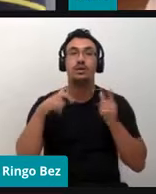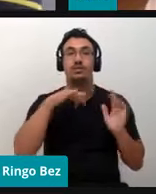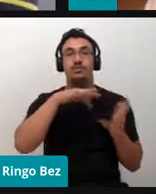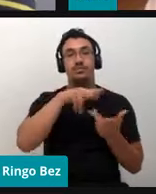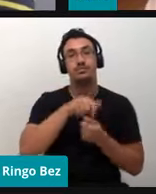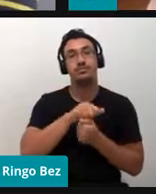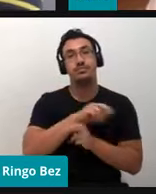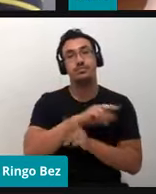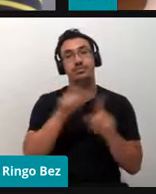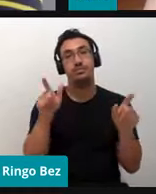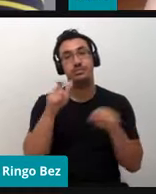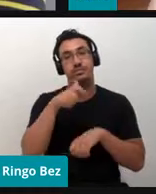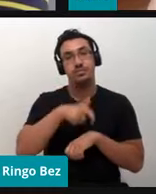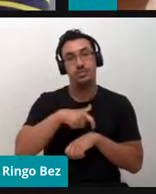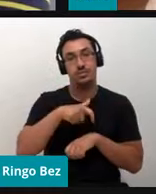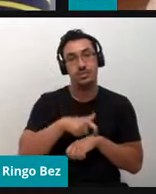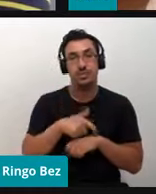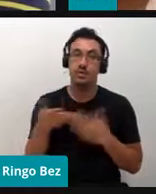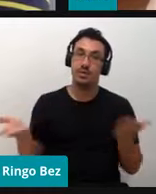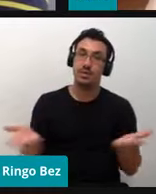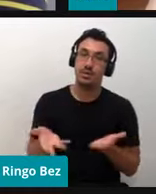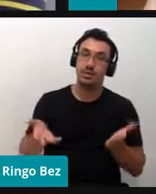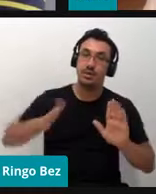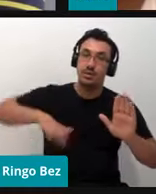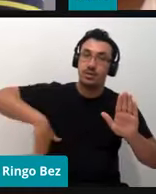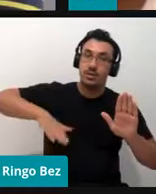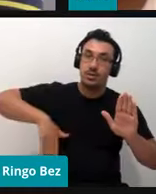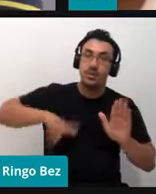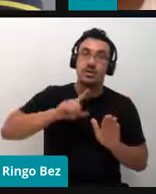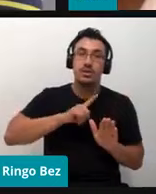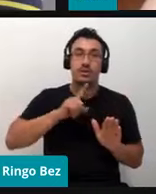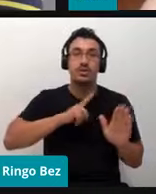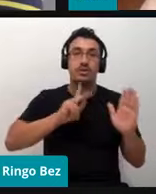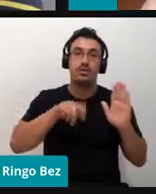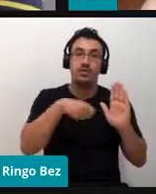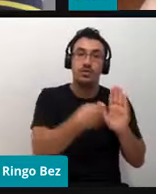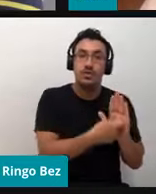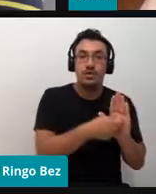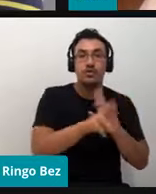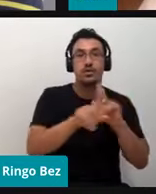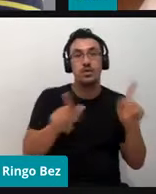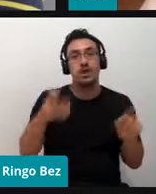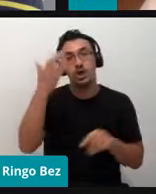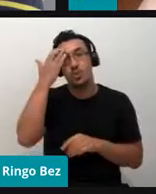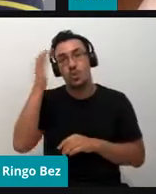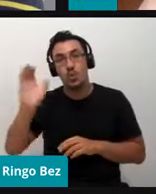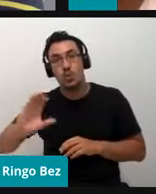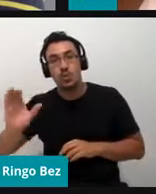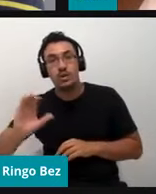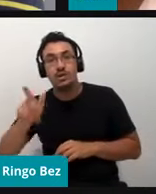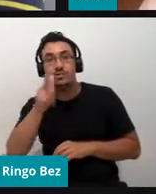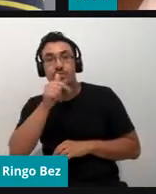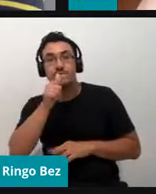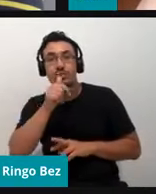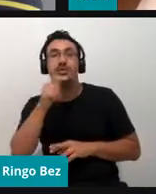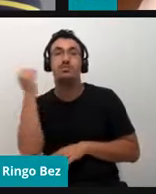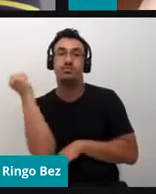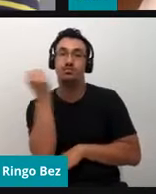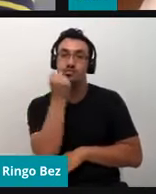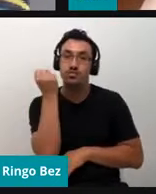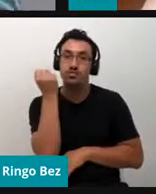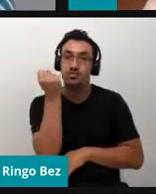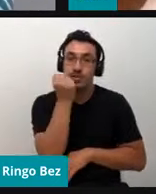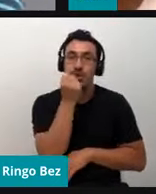diferentes consequências. Então, aqui no litoral, nós temos um tipo de consequência, em Curitiba, nós temos uma crise hídrica grave, e